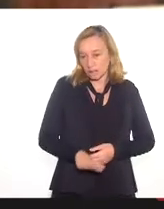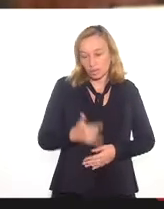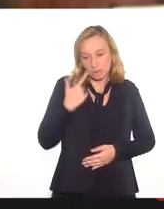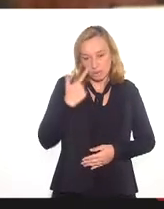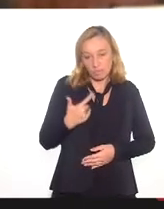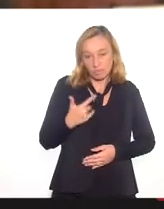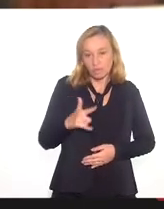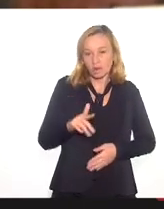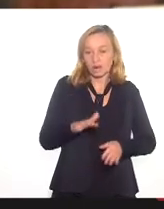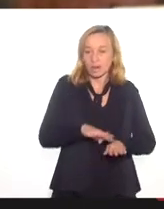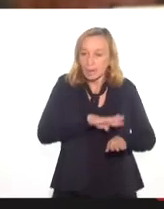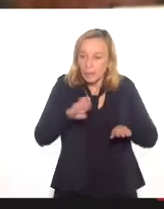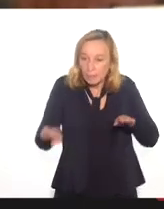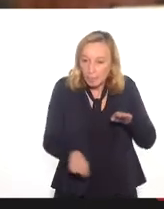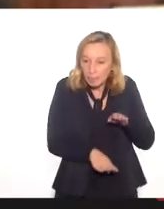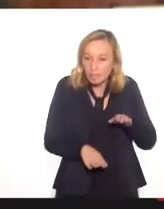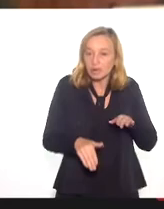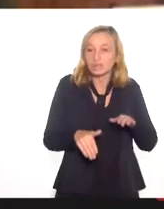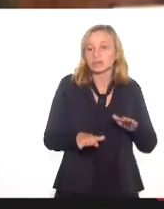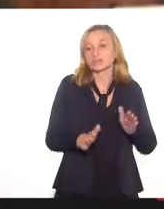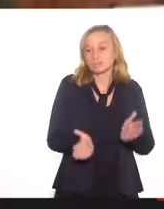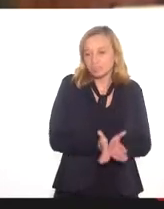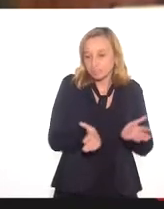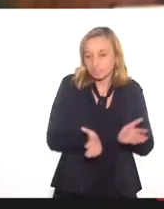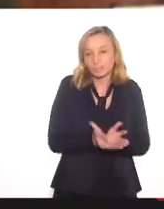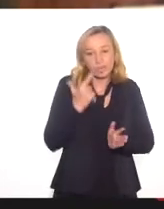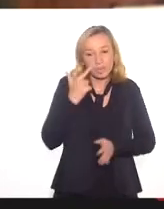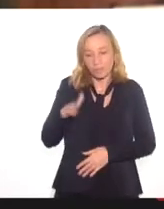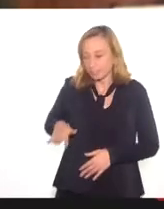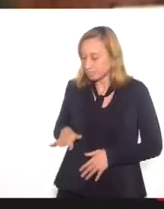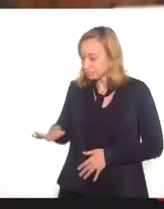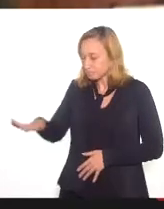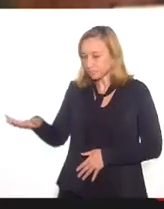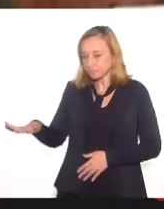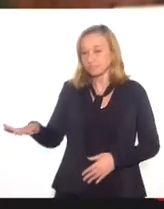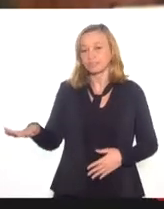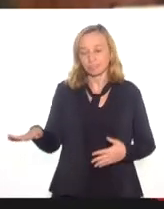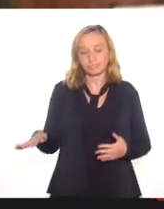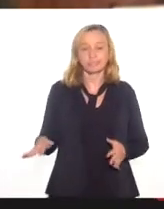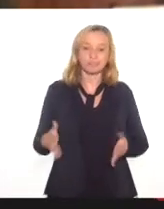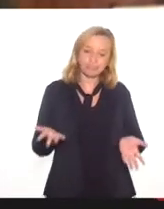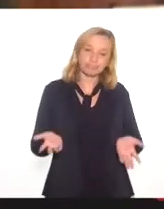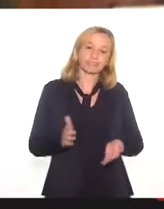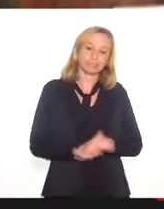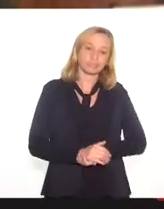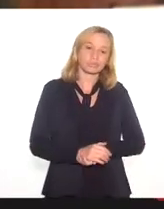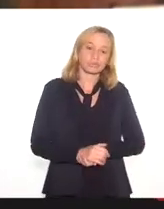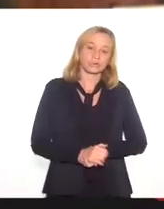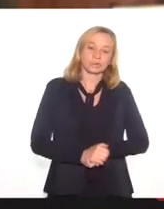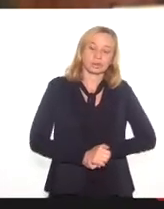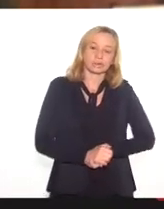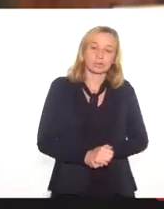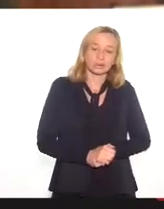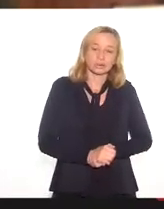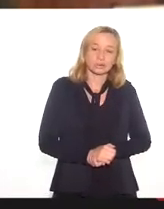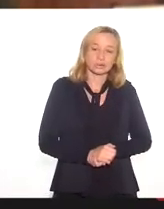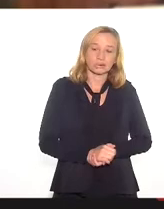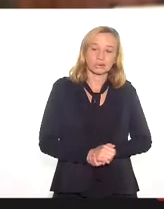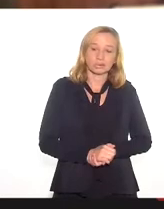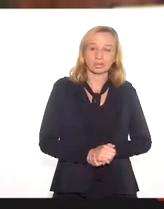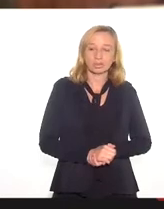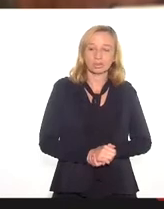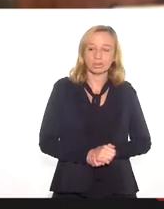renda, você também estará falando com periferias, com baixa renda, com população em situação de